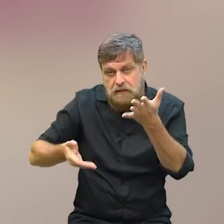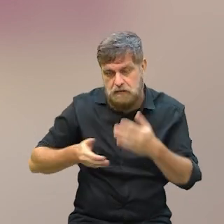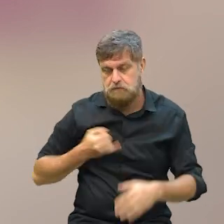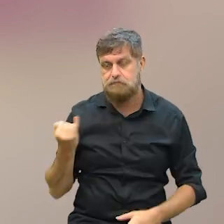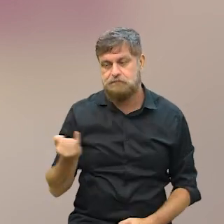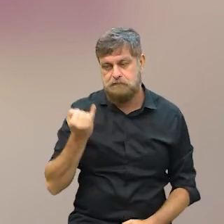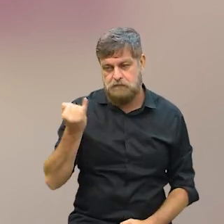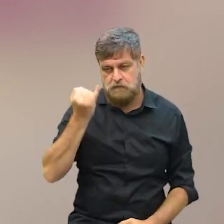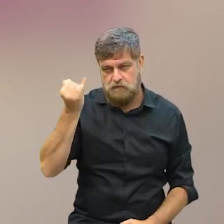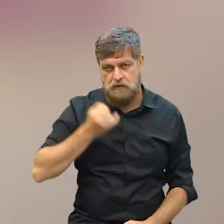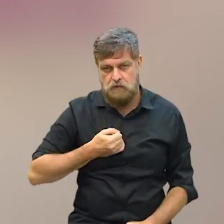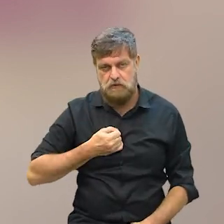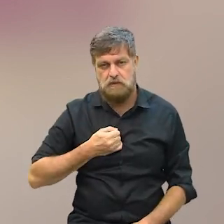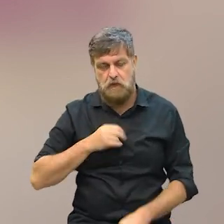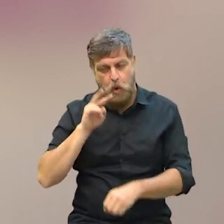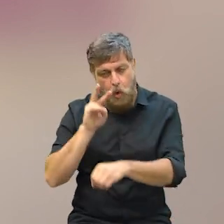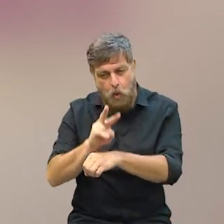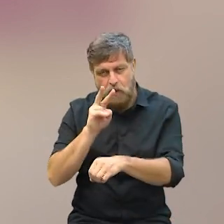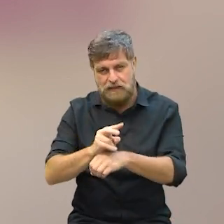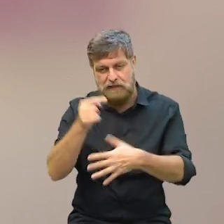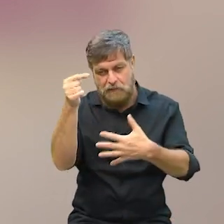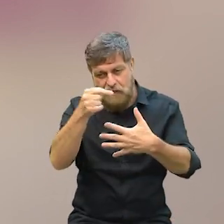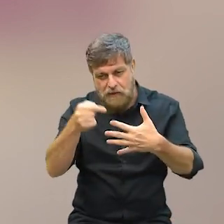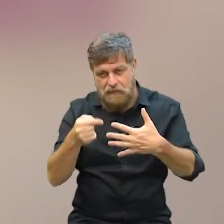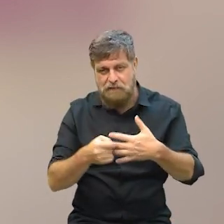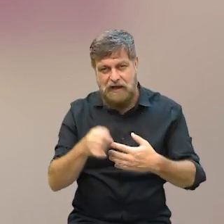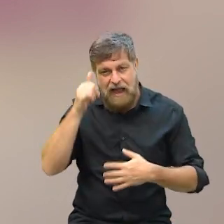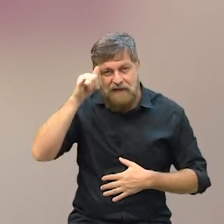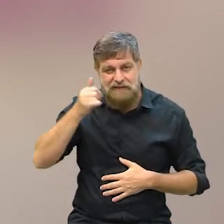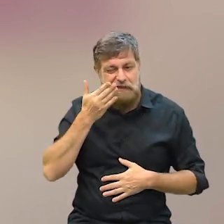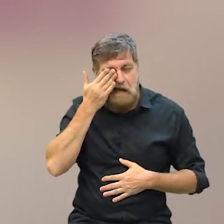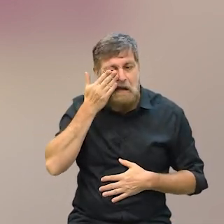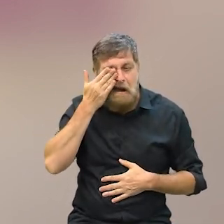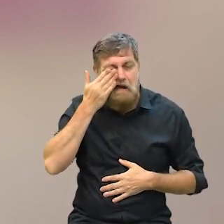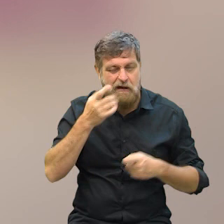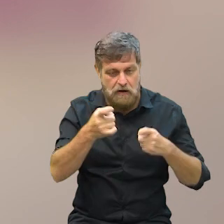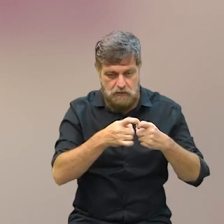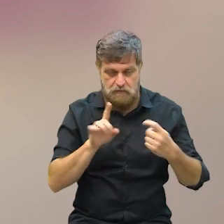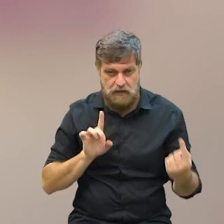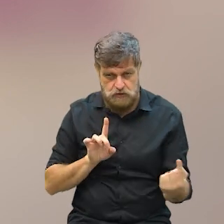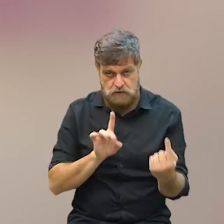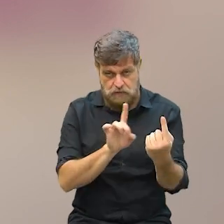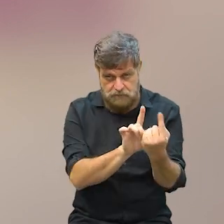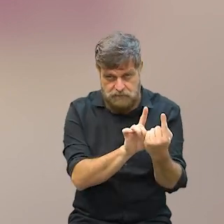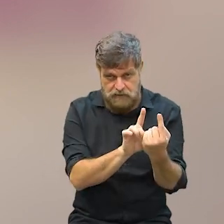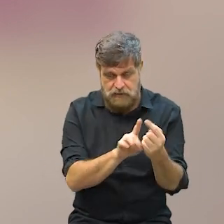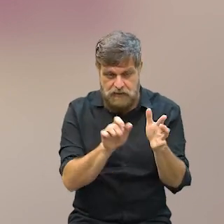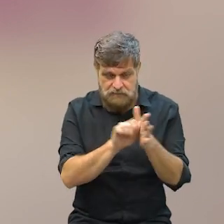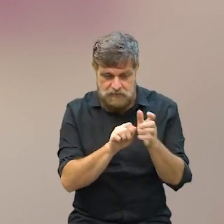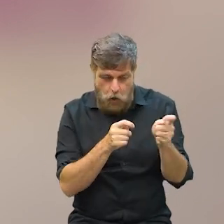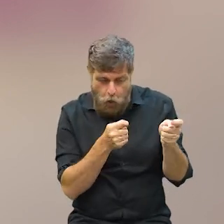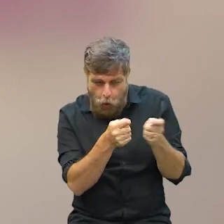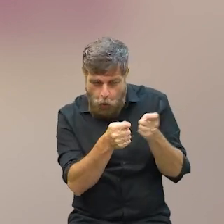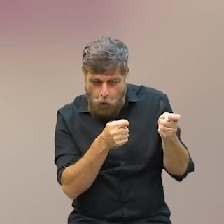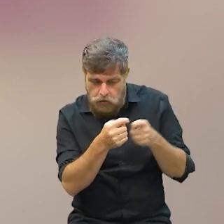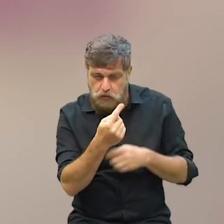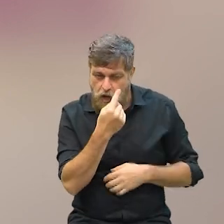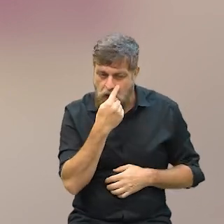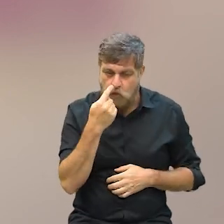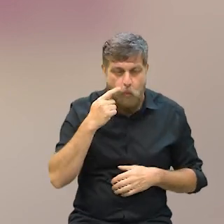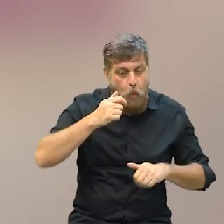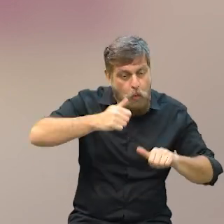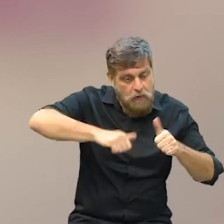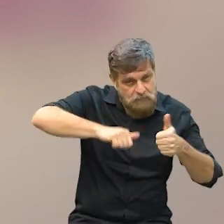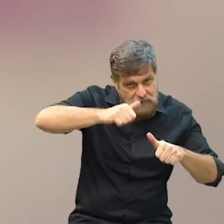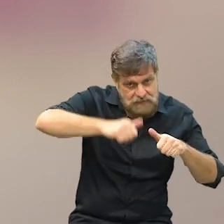importante esses cuidados de não coçar, ir ao oftalmologista, fazer um controle do seu